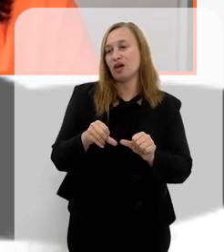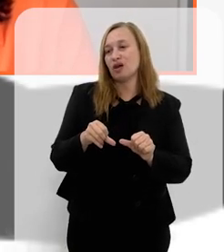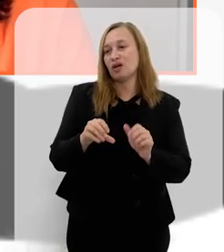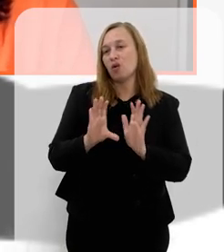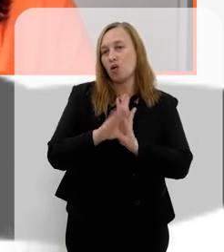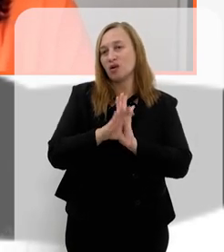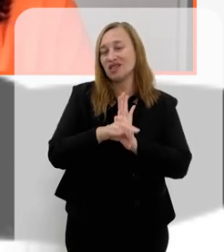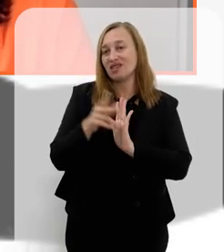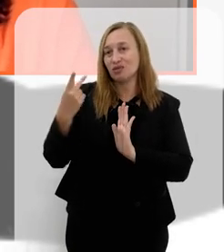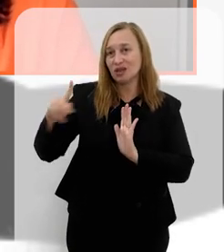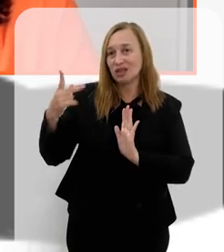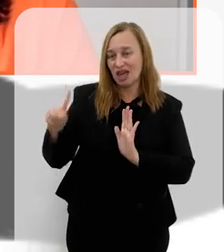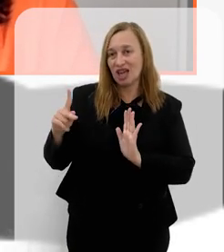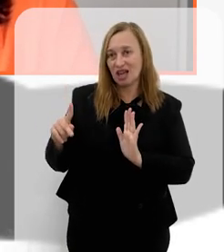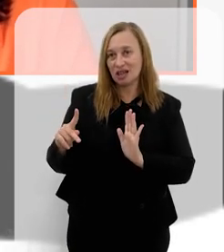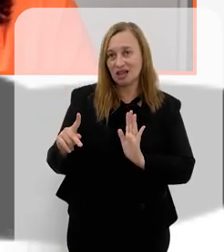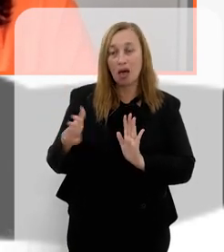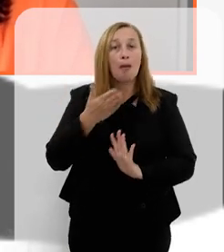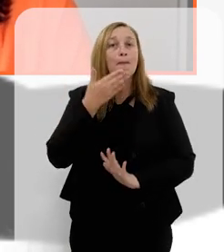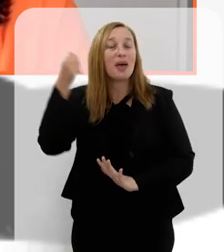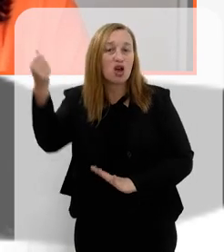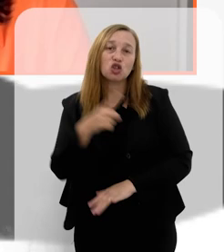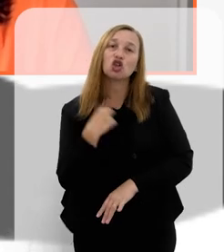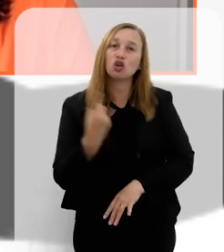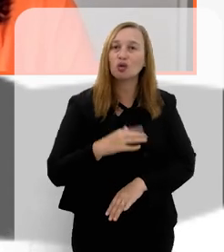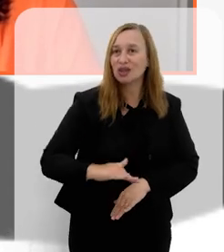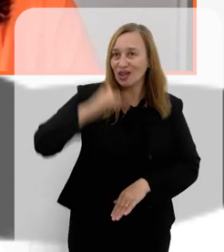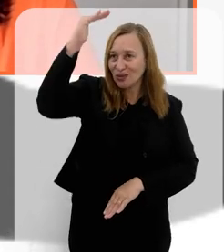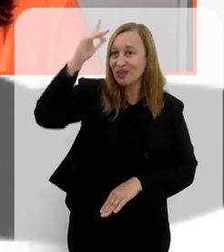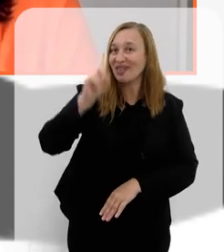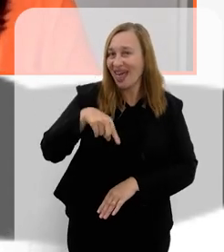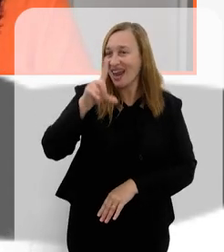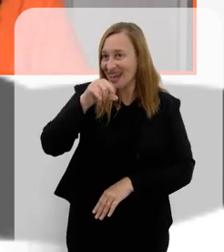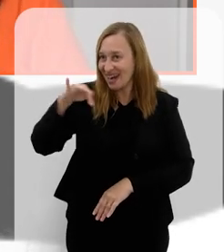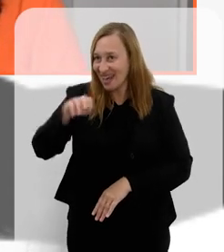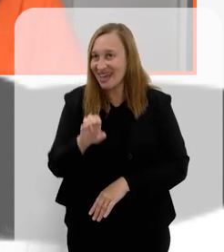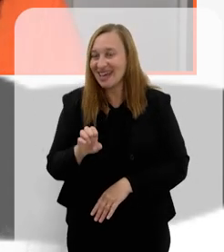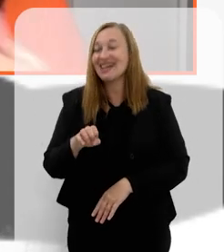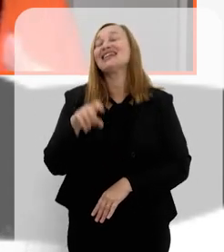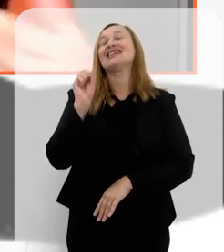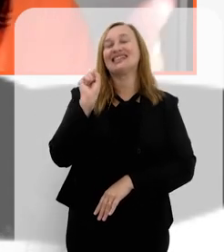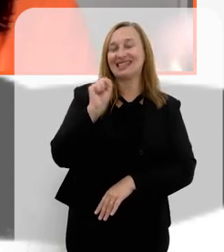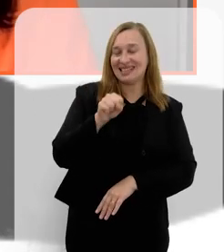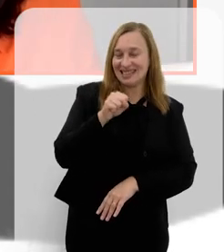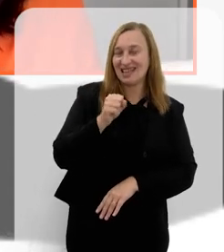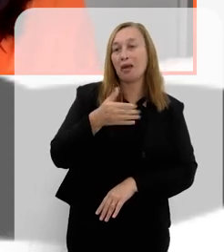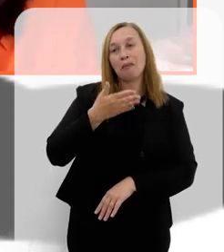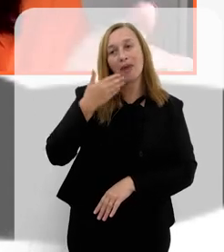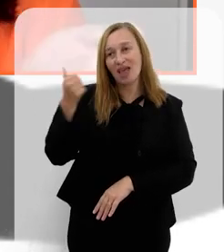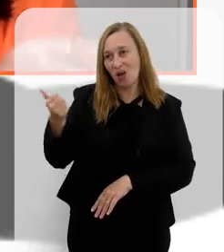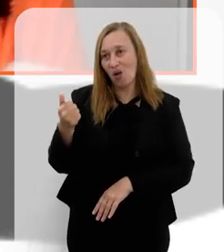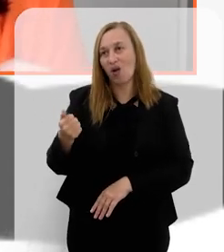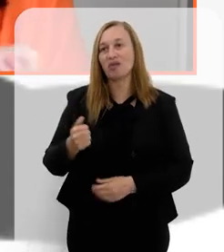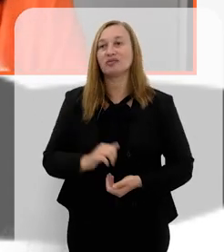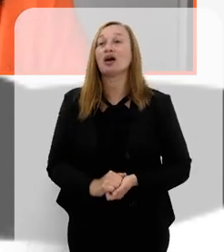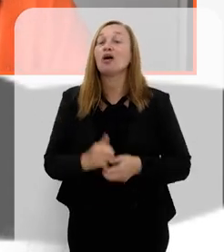amiguinho, um semelhante, sem briga, tão melhores que os adultos, hein, Lili? Bem melhor, pois é. Por isso que a gente